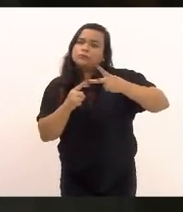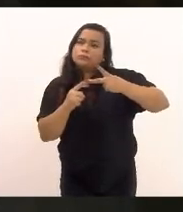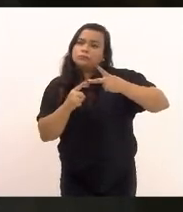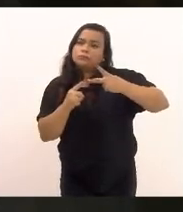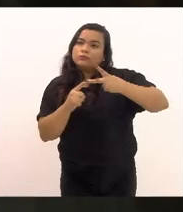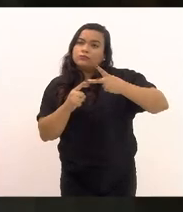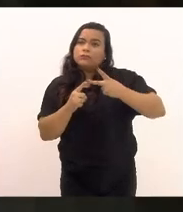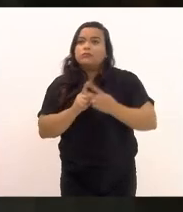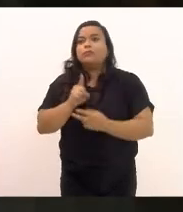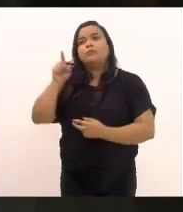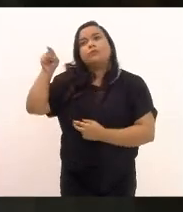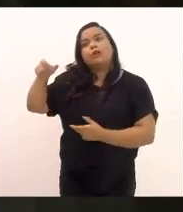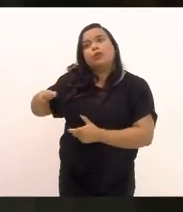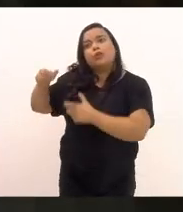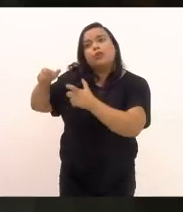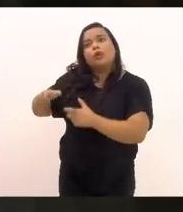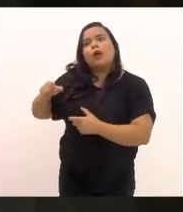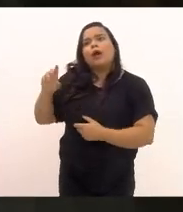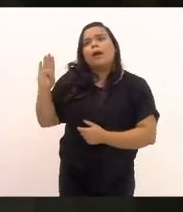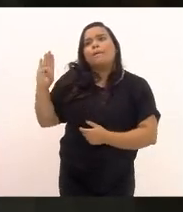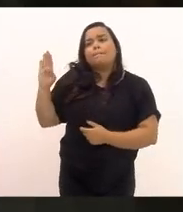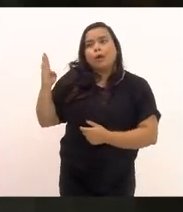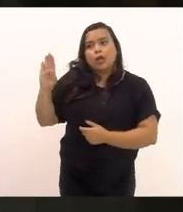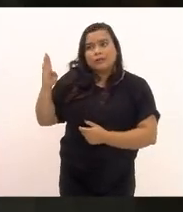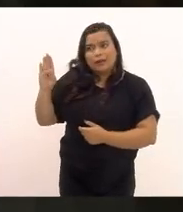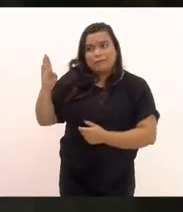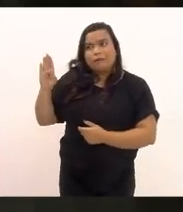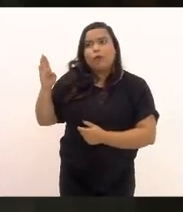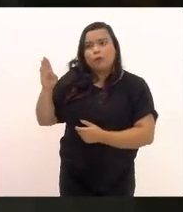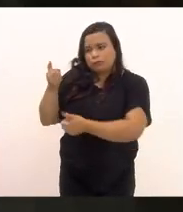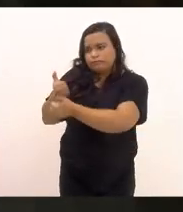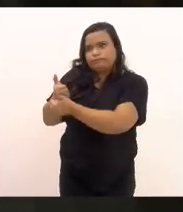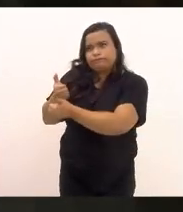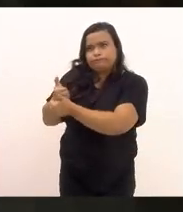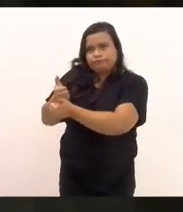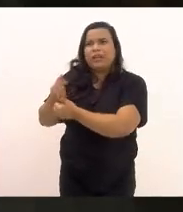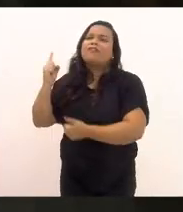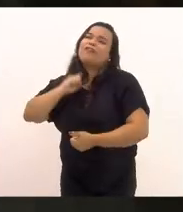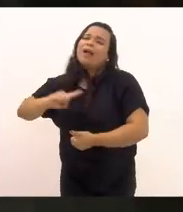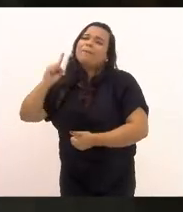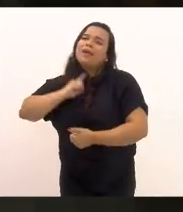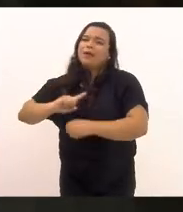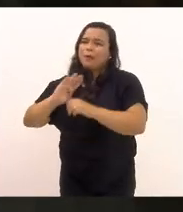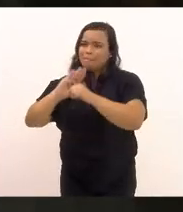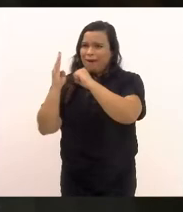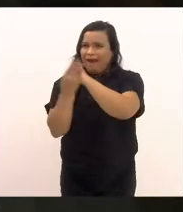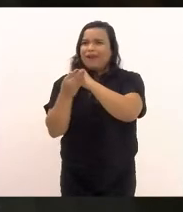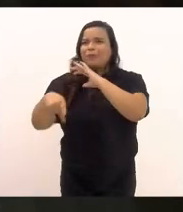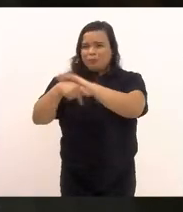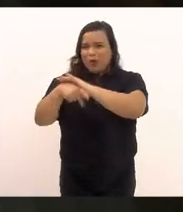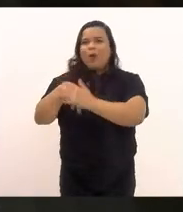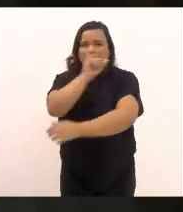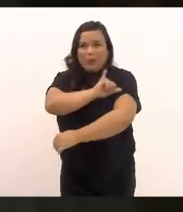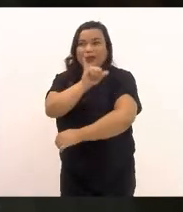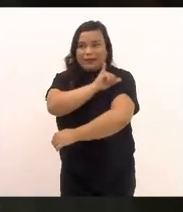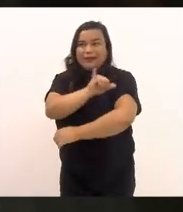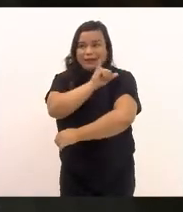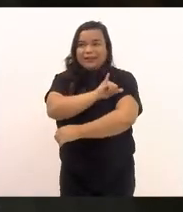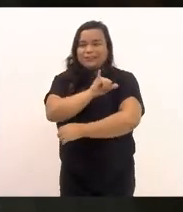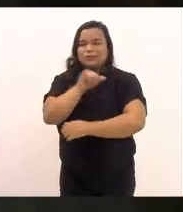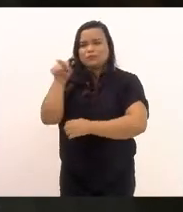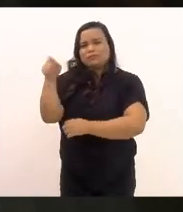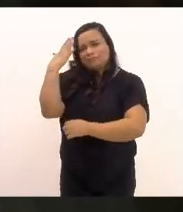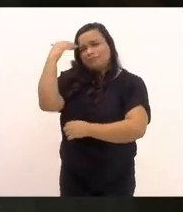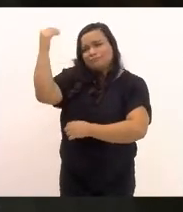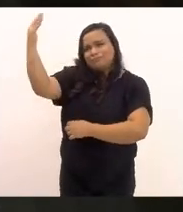Em Botafogo, divisa com o Flamengo, dois bairros tradicionais da cidade do Rio de Janeiro, na Zona